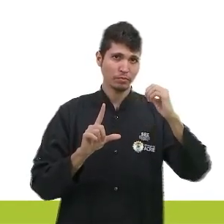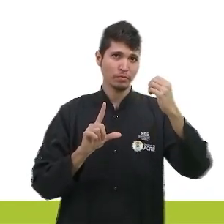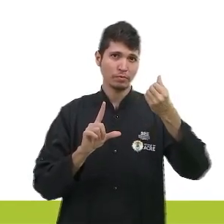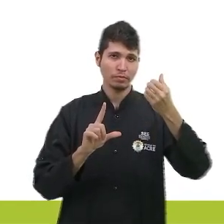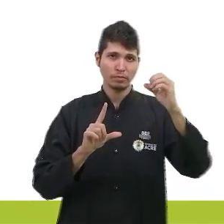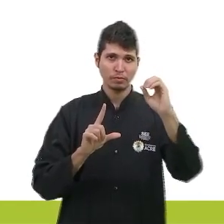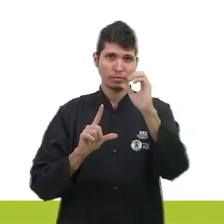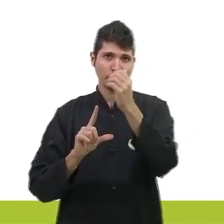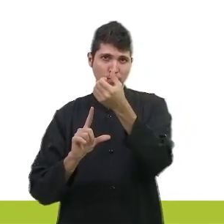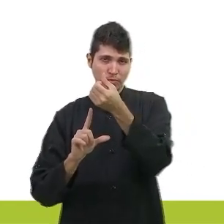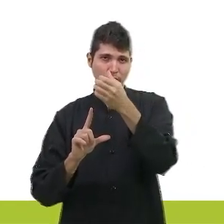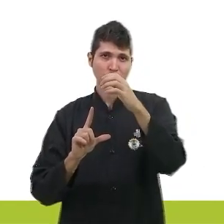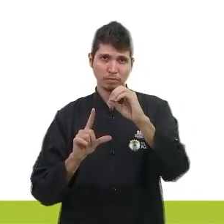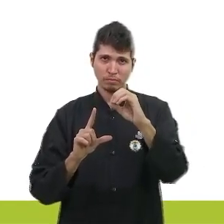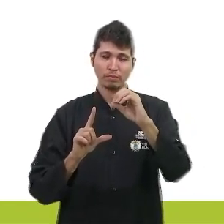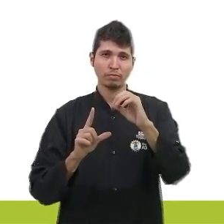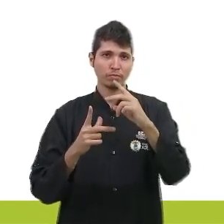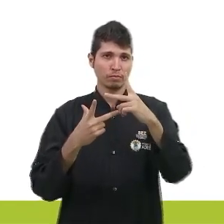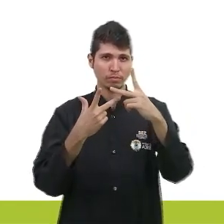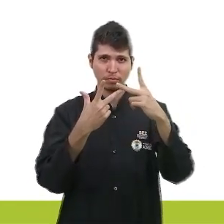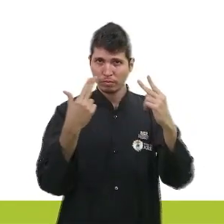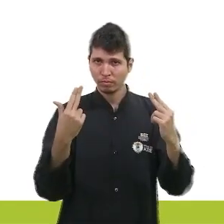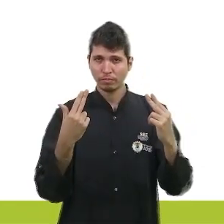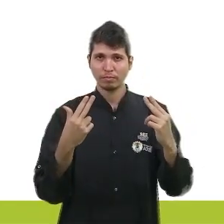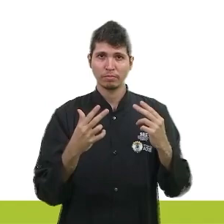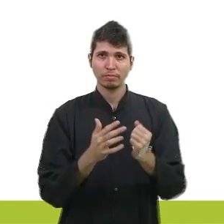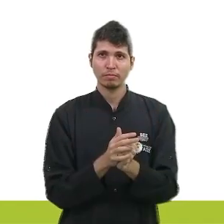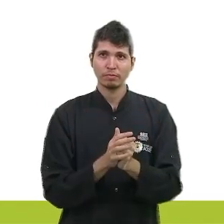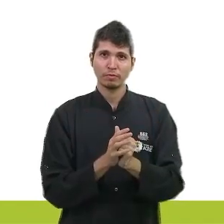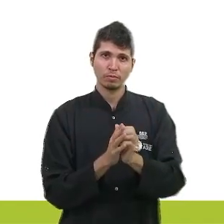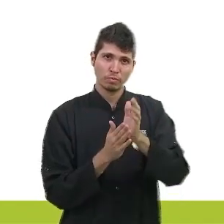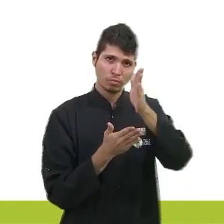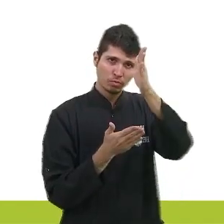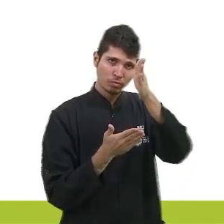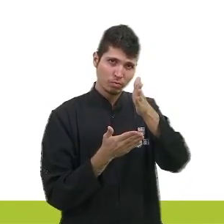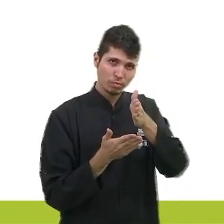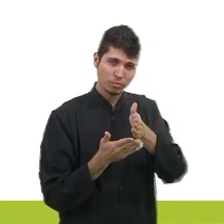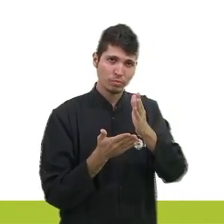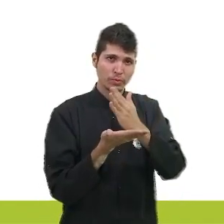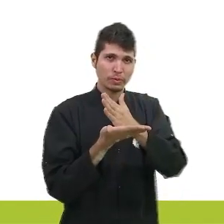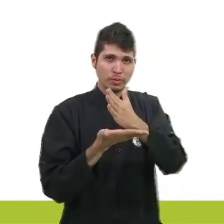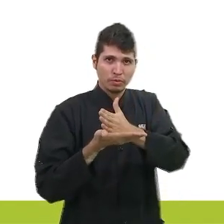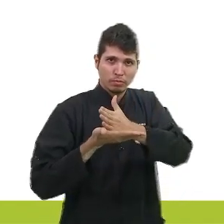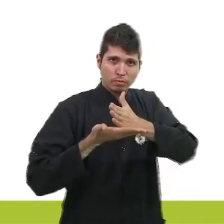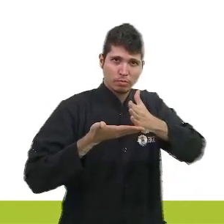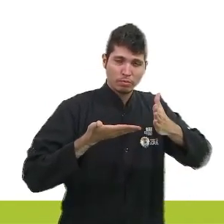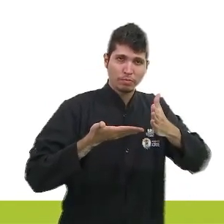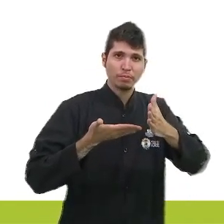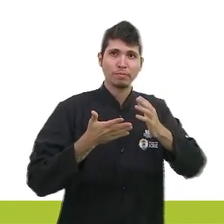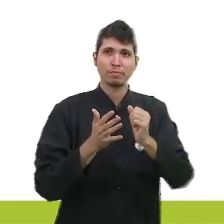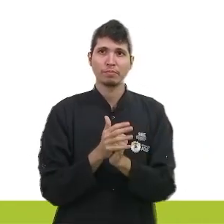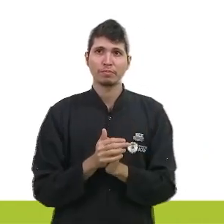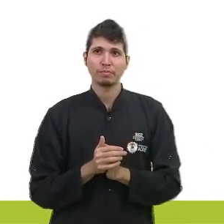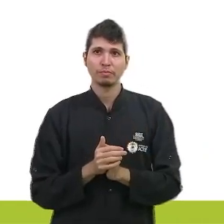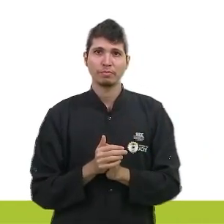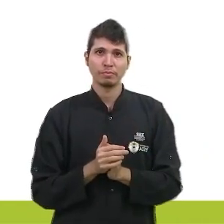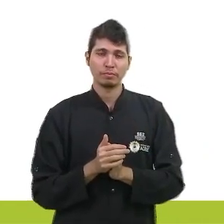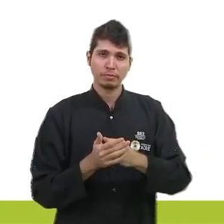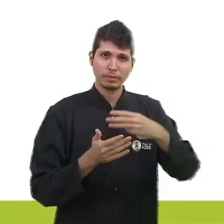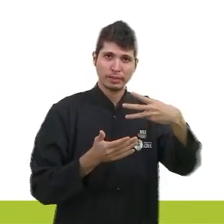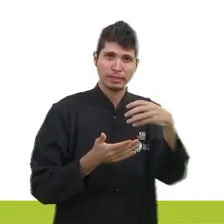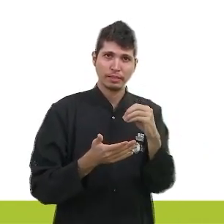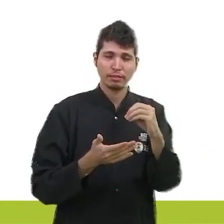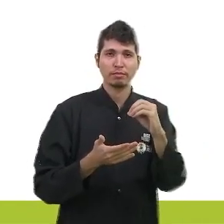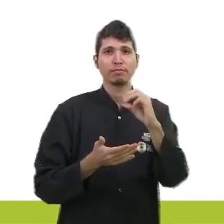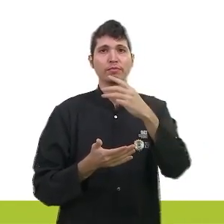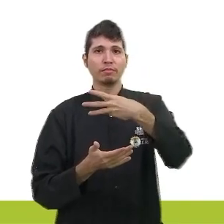E este ângulo aqui todo também é 60 graus. Eu vou dividir em duas partes iguais. Então, 30 graus e 30